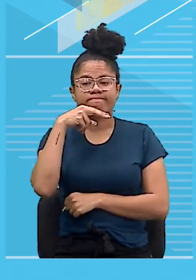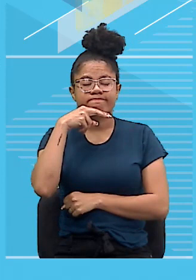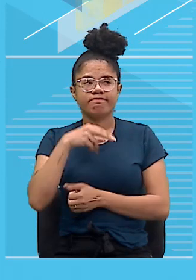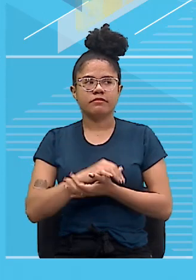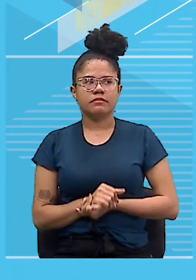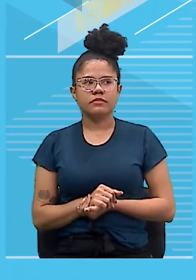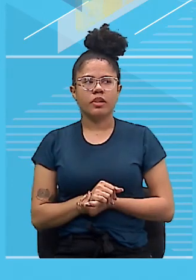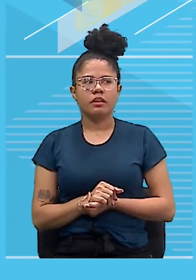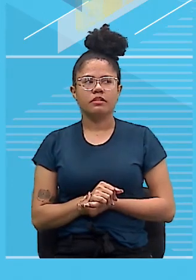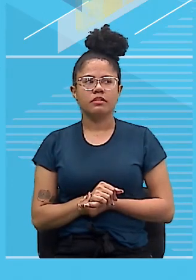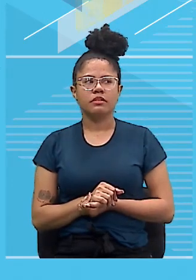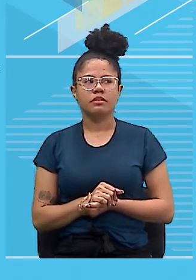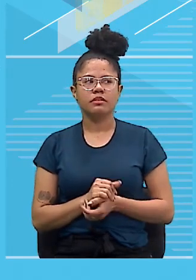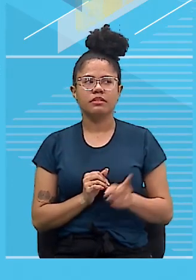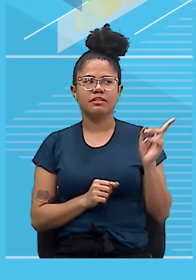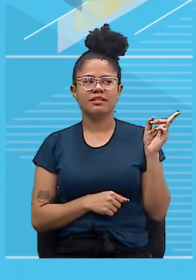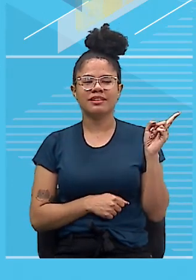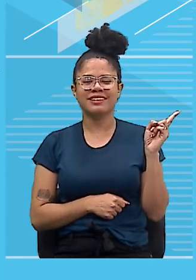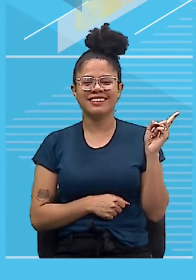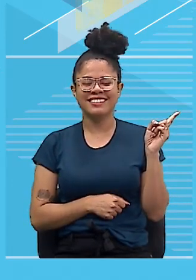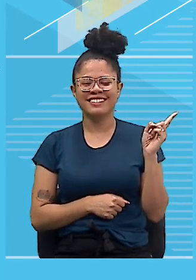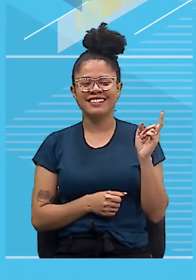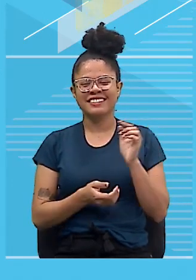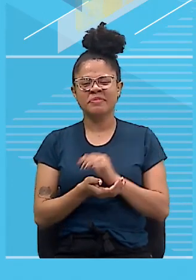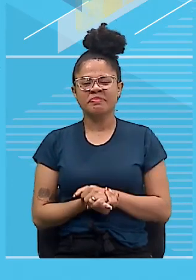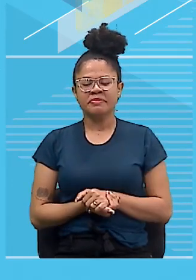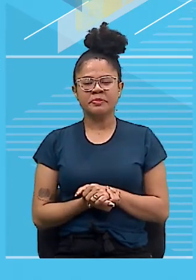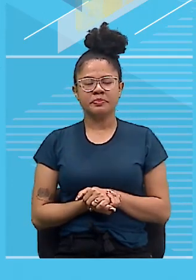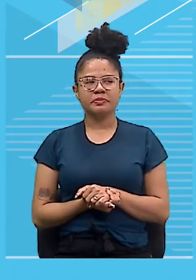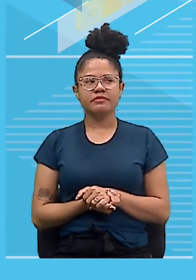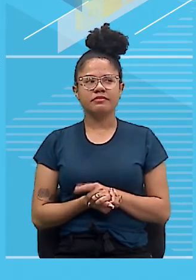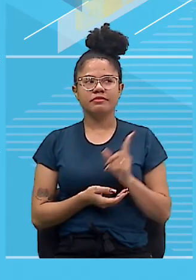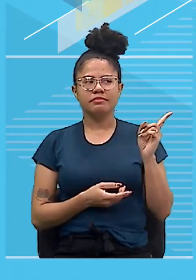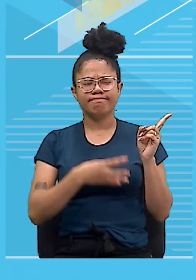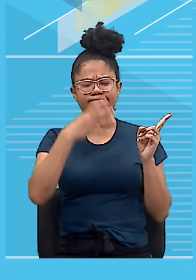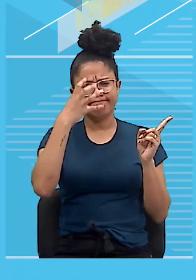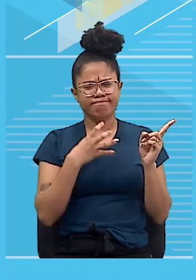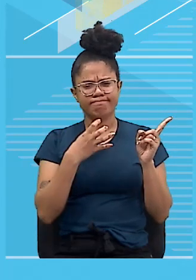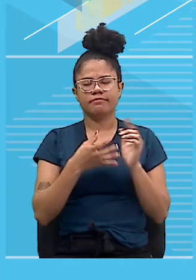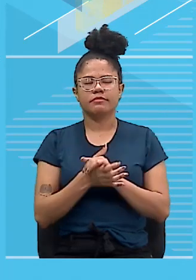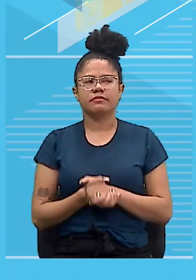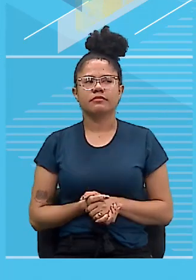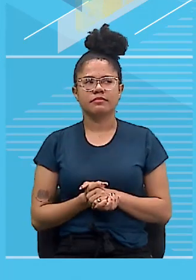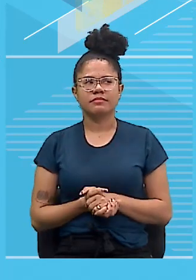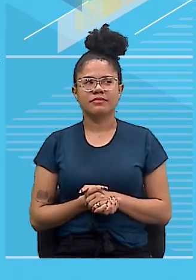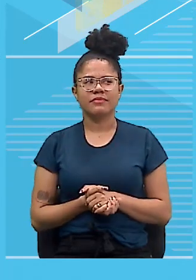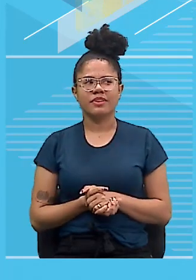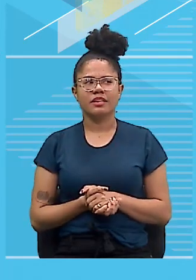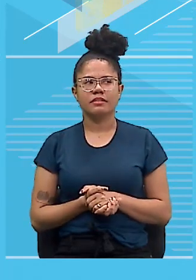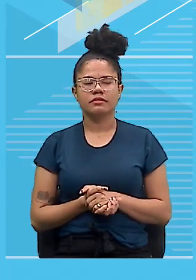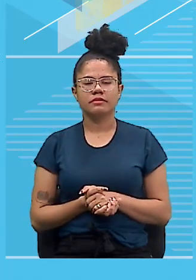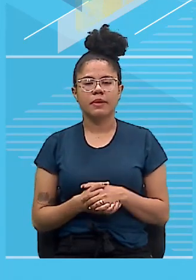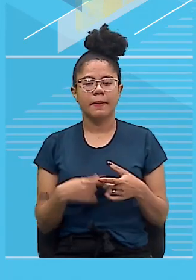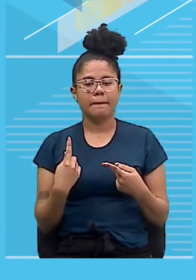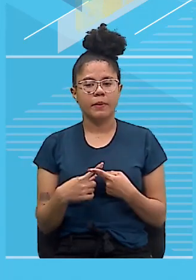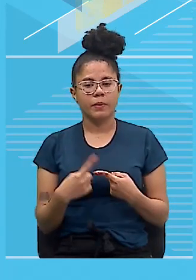meu irmão meu irmão o negócio aqui o bicho pega o bicho pega aqui o bicho pega vamos entender